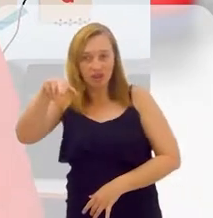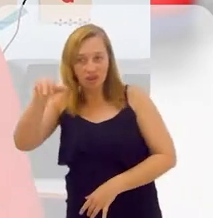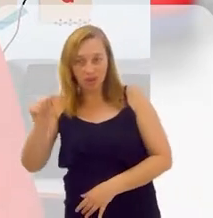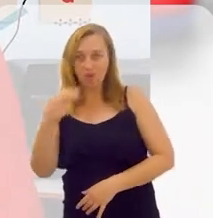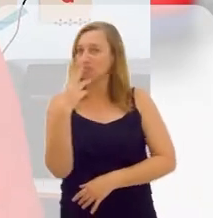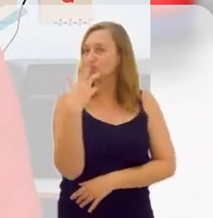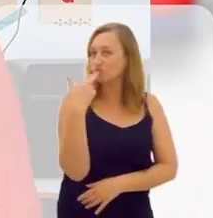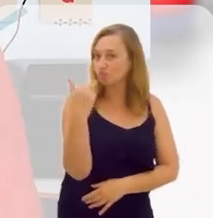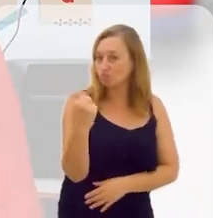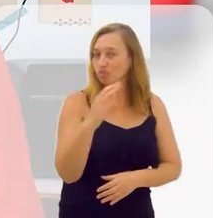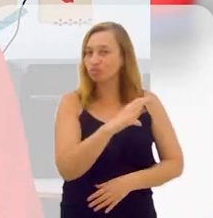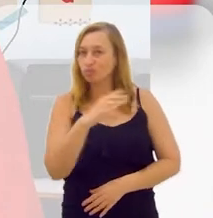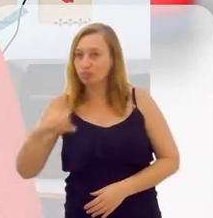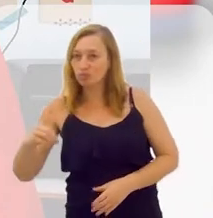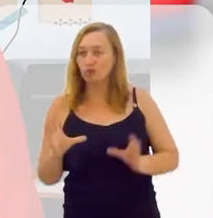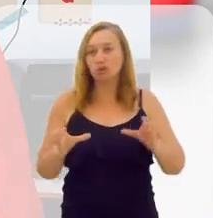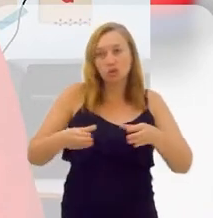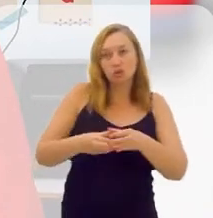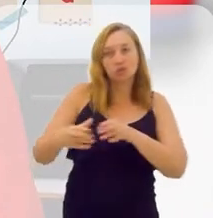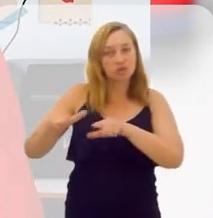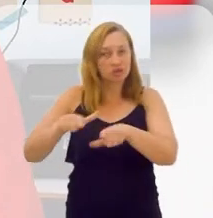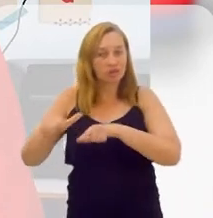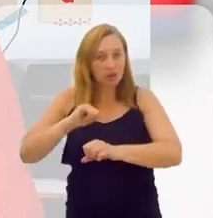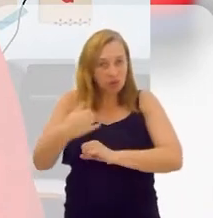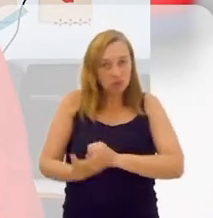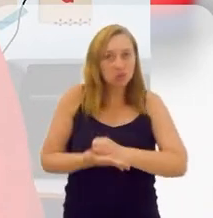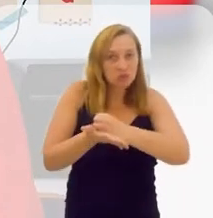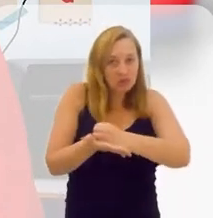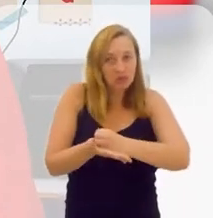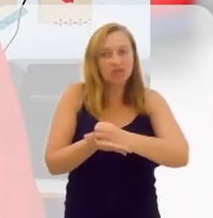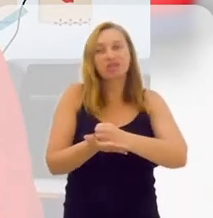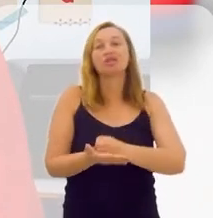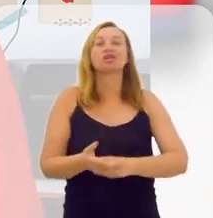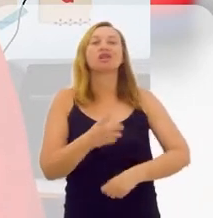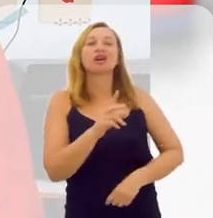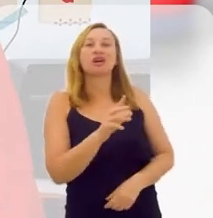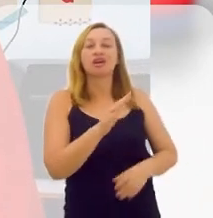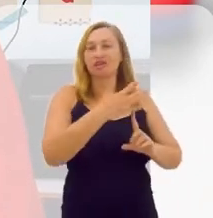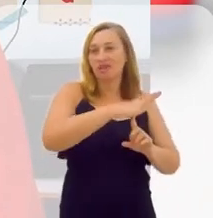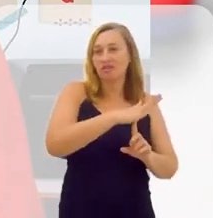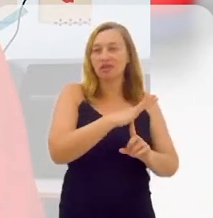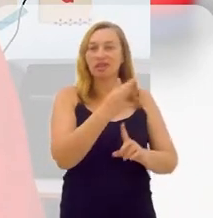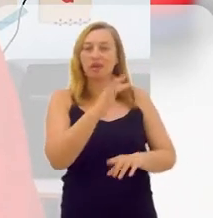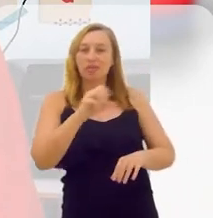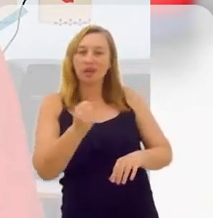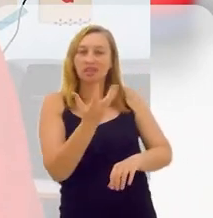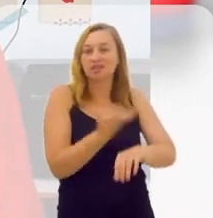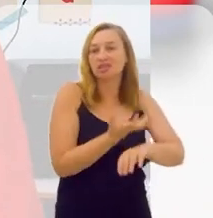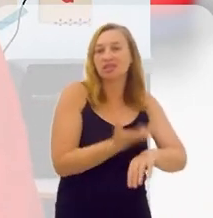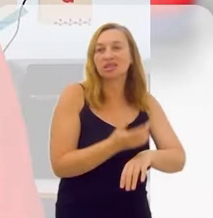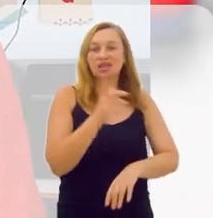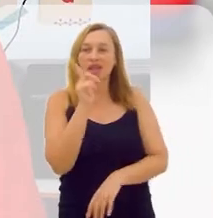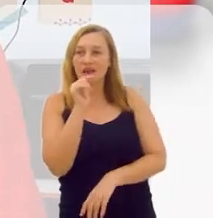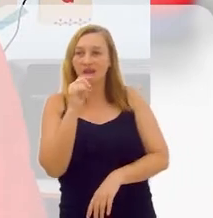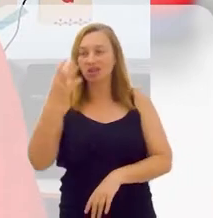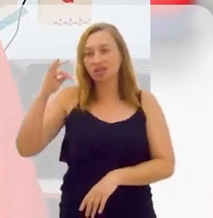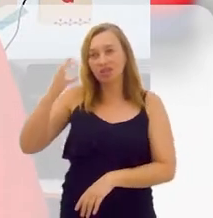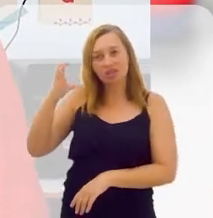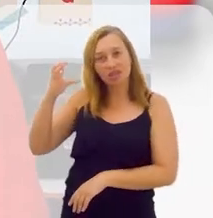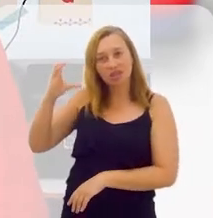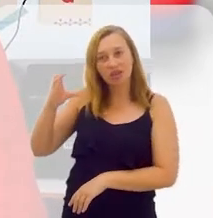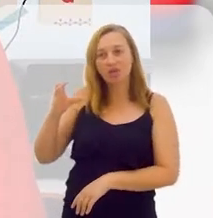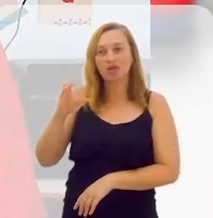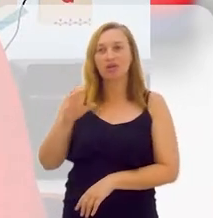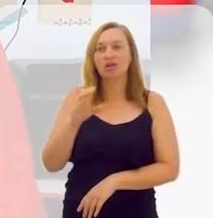Pires, nutricionista e coordenadora do Grupo de Trabalho de Sustentabilidade e da Feira da Praça das Águas em Niterói, e com a